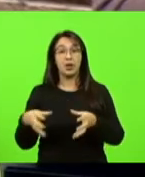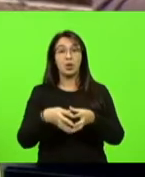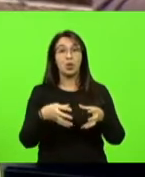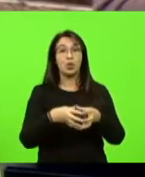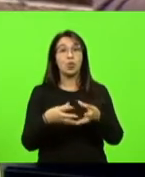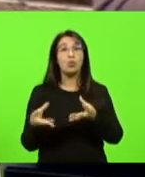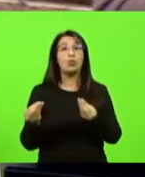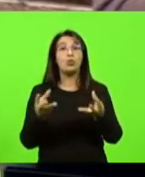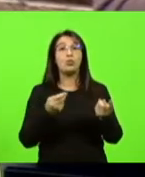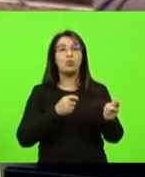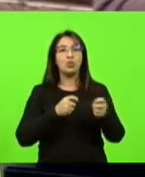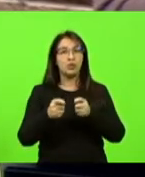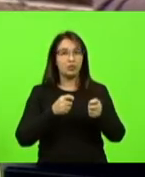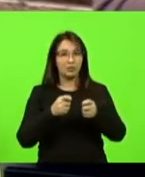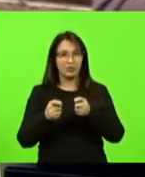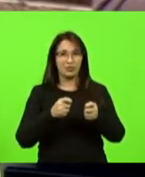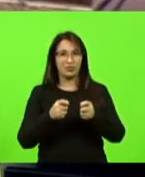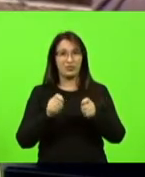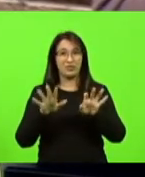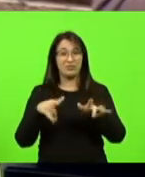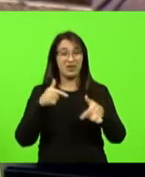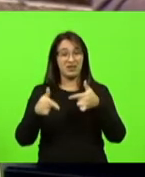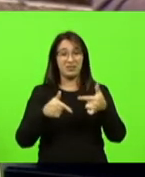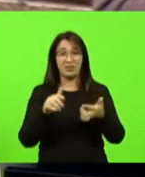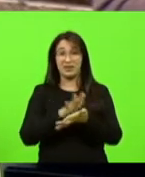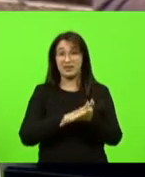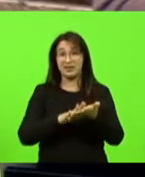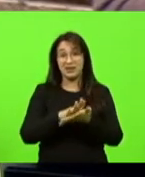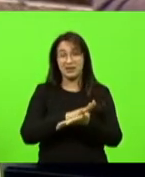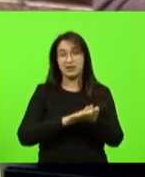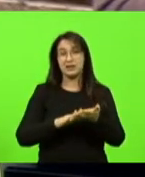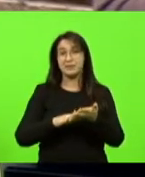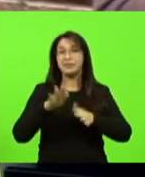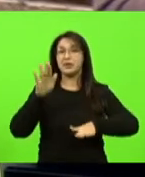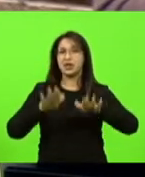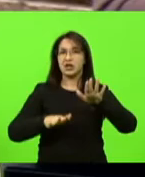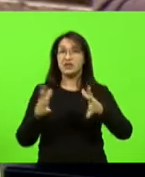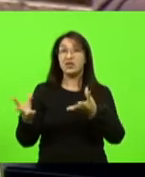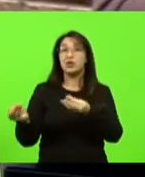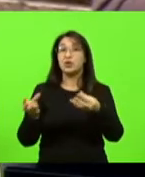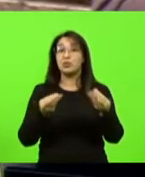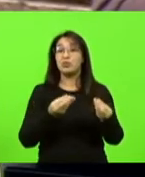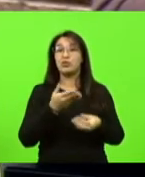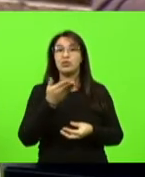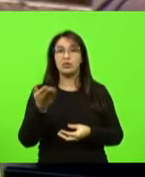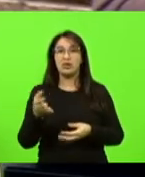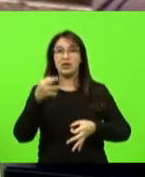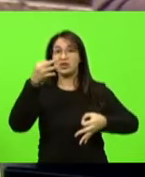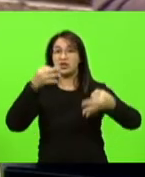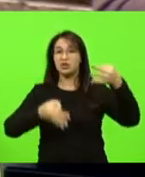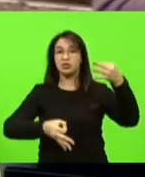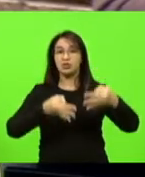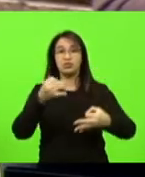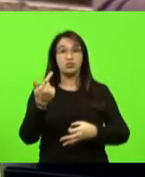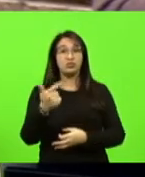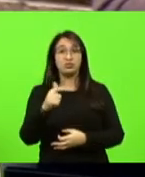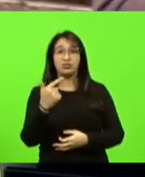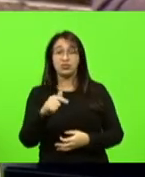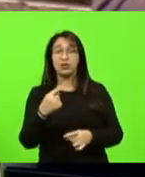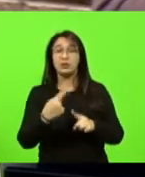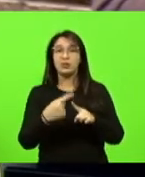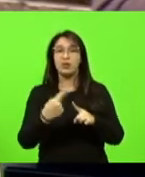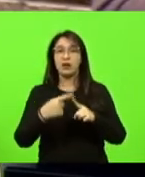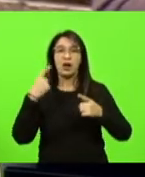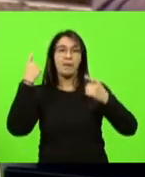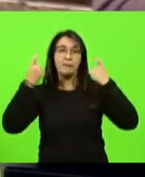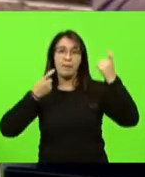fazem menos. E que muitas vezes praticam injustiça em cima de injustiça porque estão preocupados